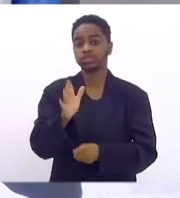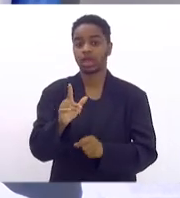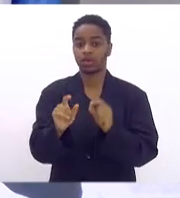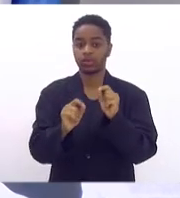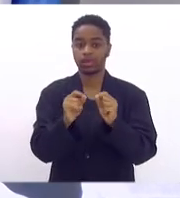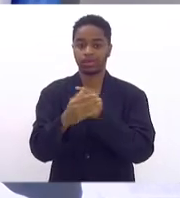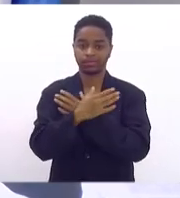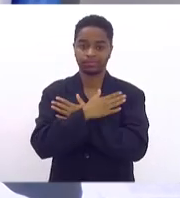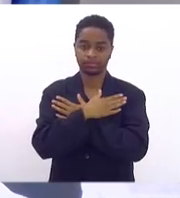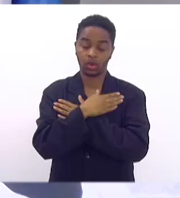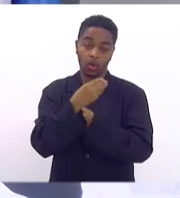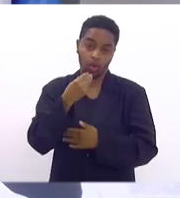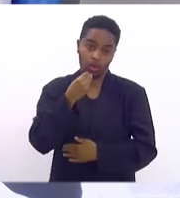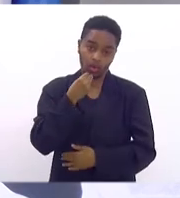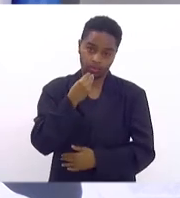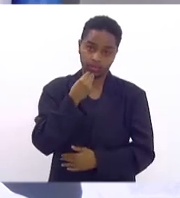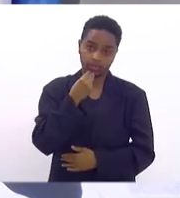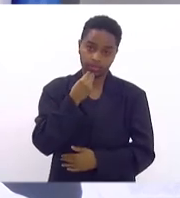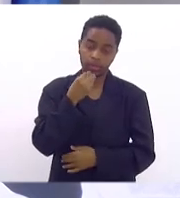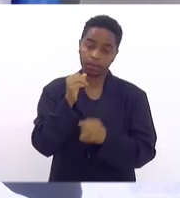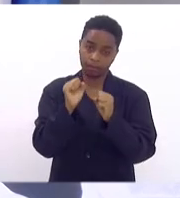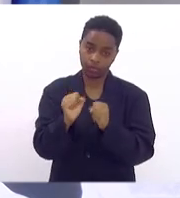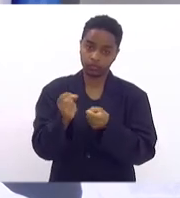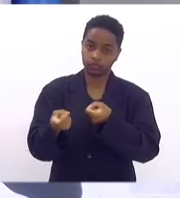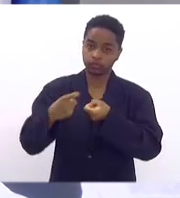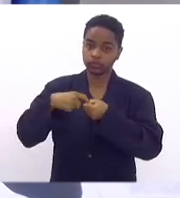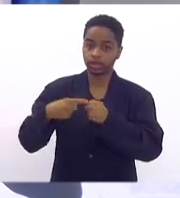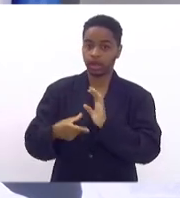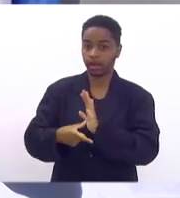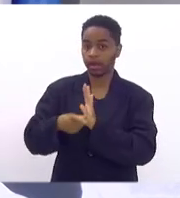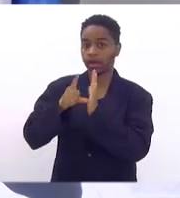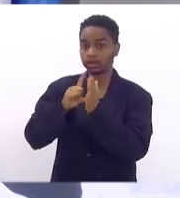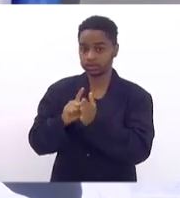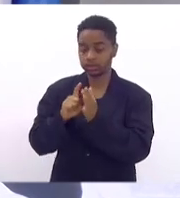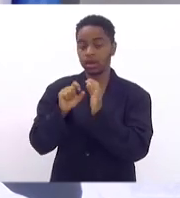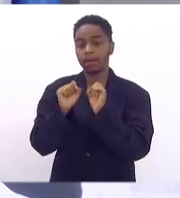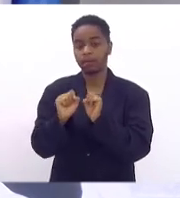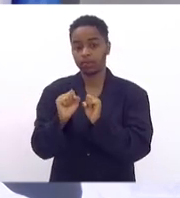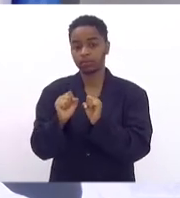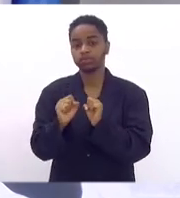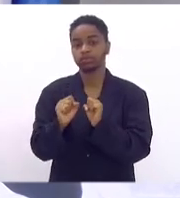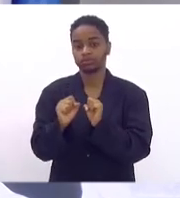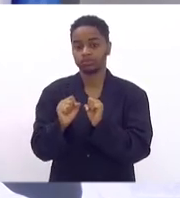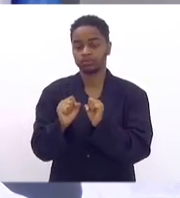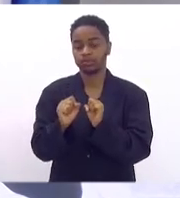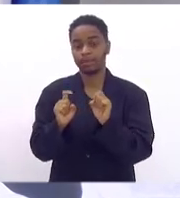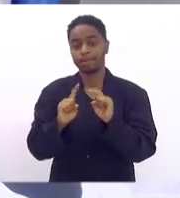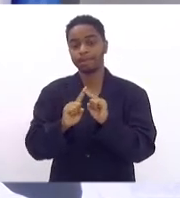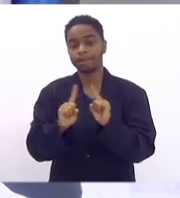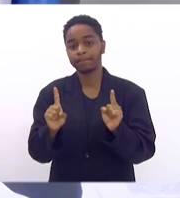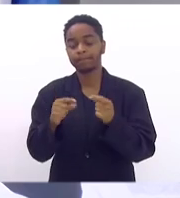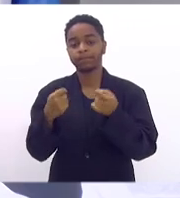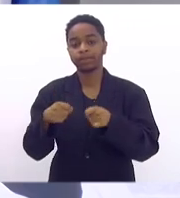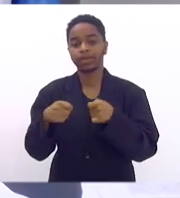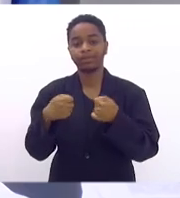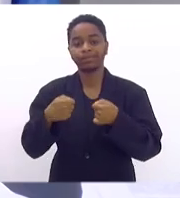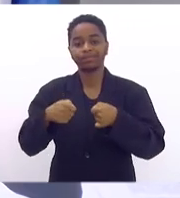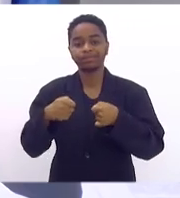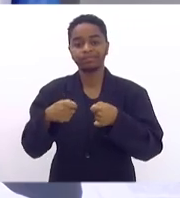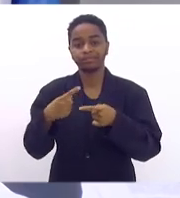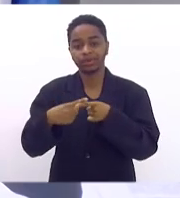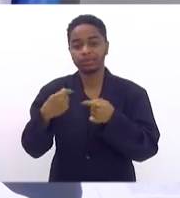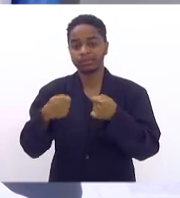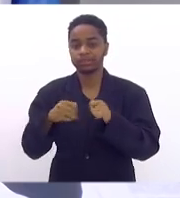óbvio que podemos vir anteriormente a esse tempo, mas é só para a gente ter